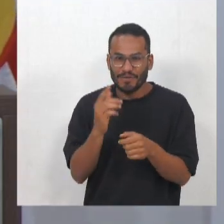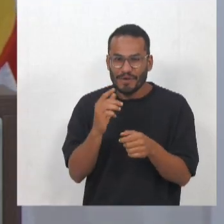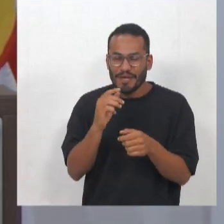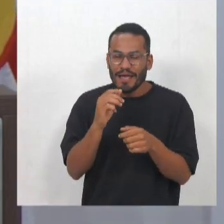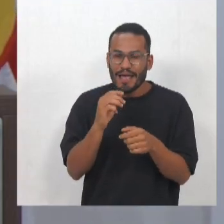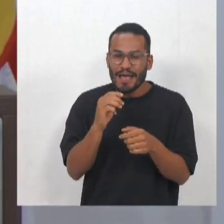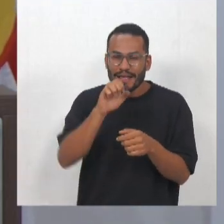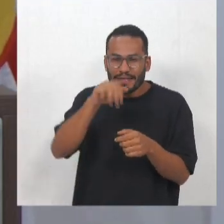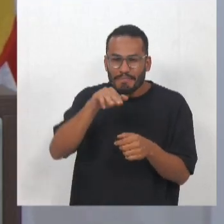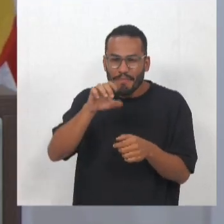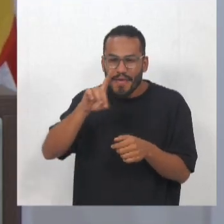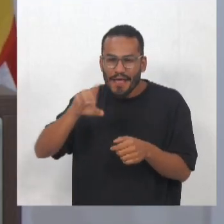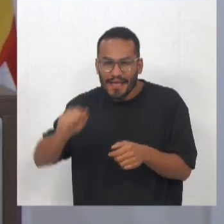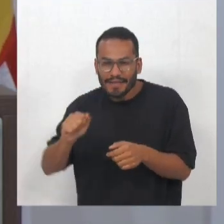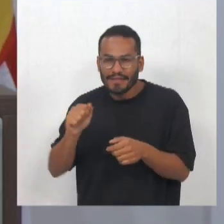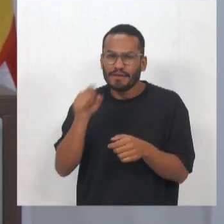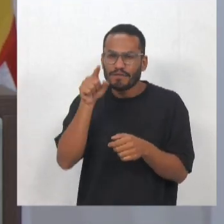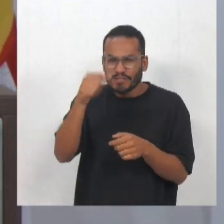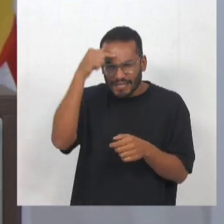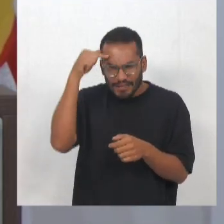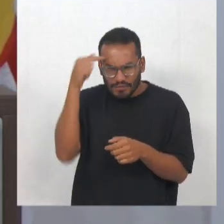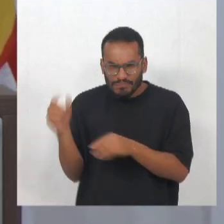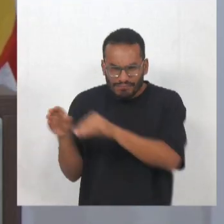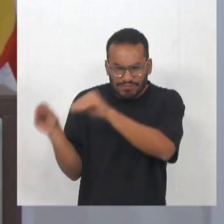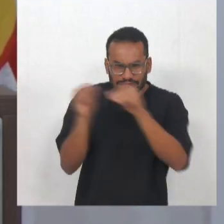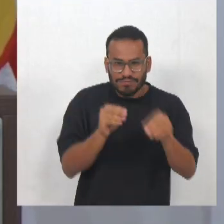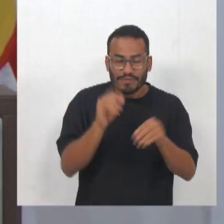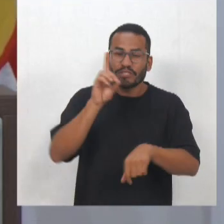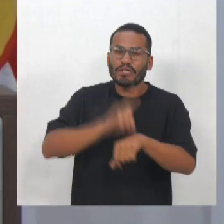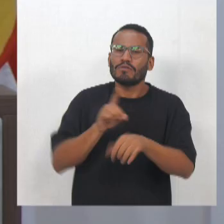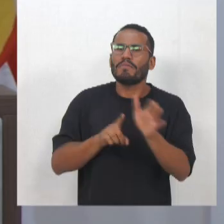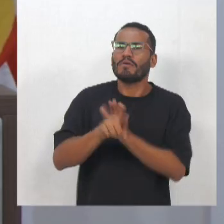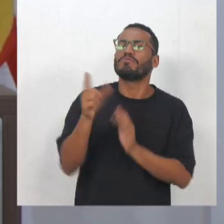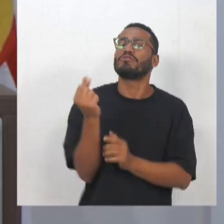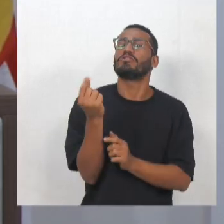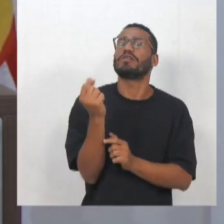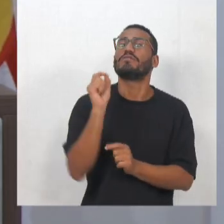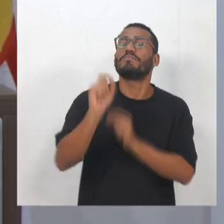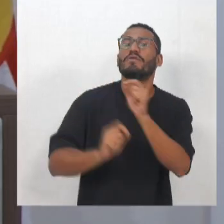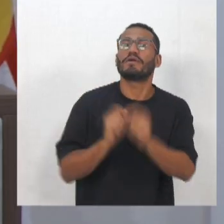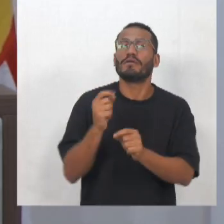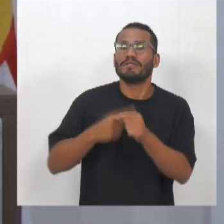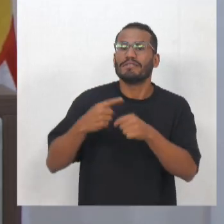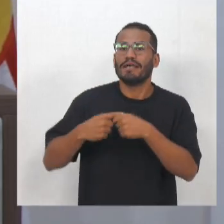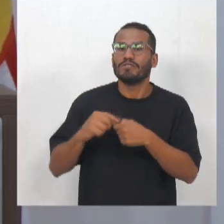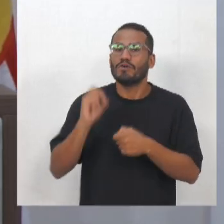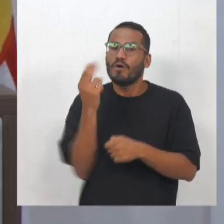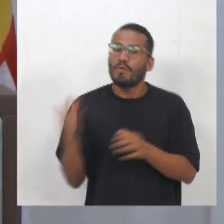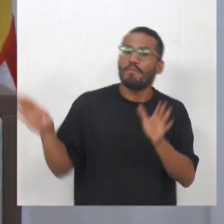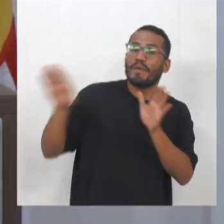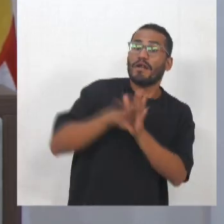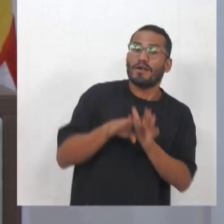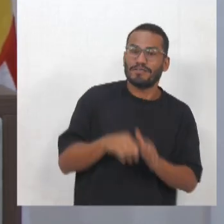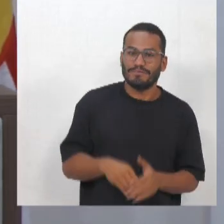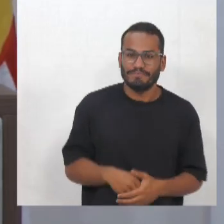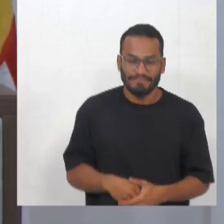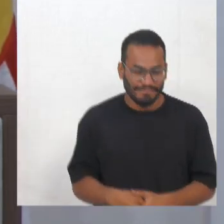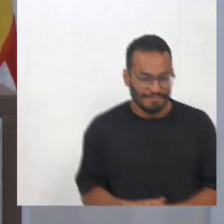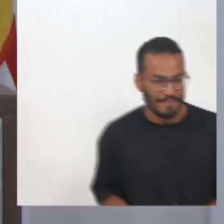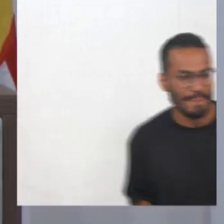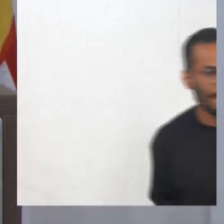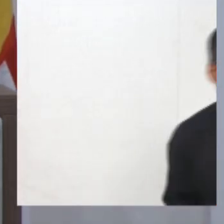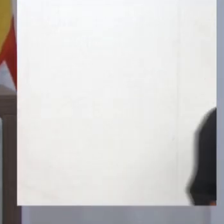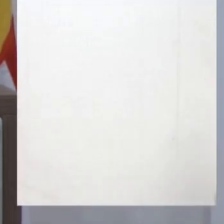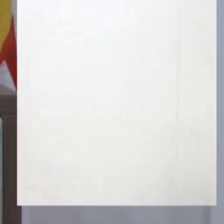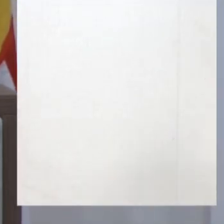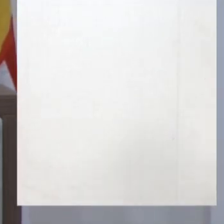Ito, o senhor que é um cara que traz muita emenda para a nossa cidade, os diretores perguntam assim, esse dinheiro vem para o município ou vem direto para nós? Porque eles já sabem que se vem 100